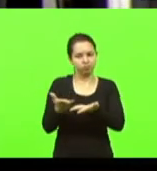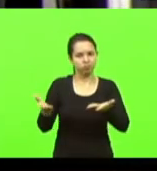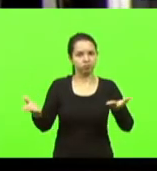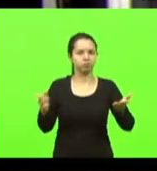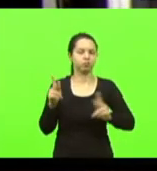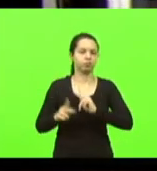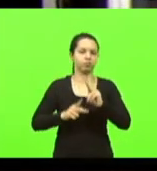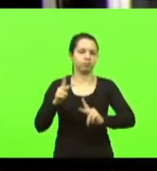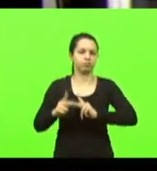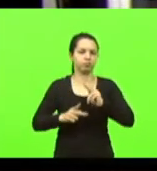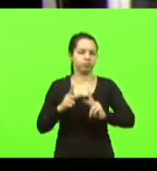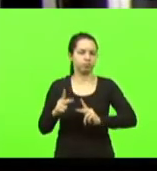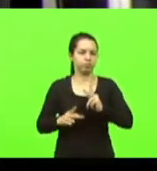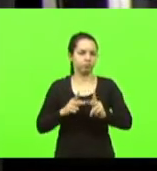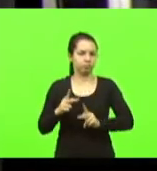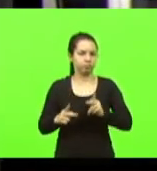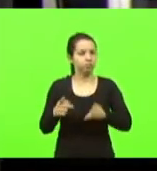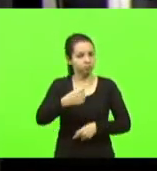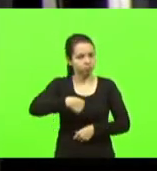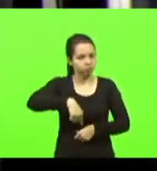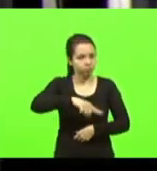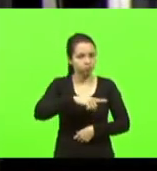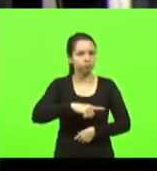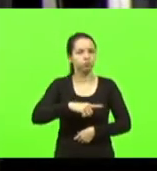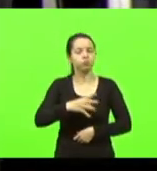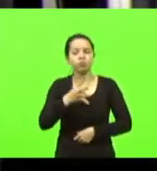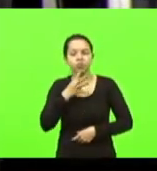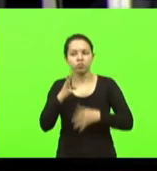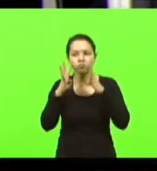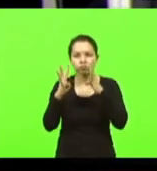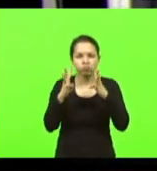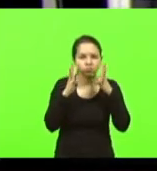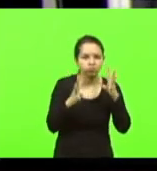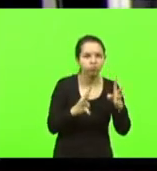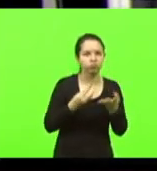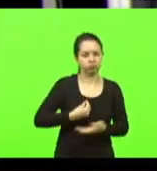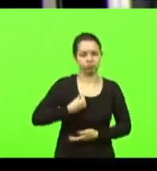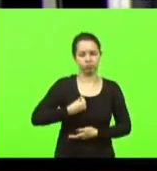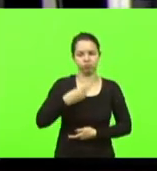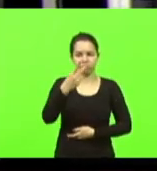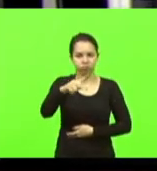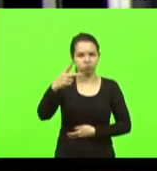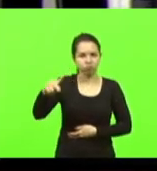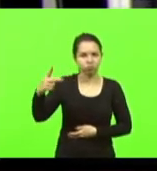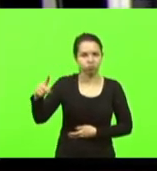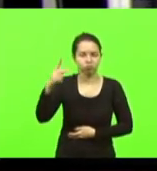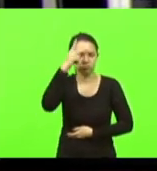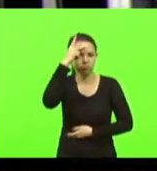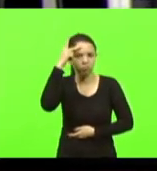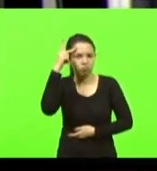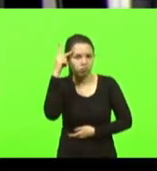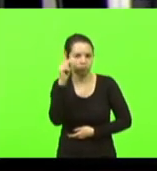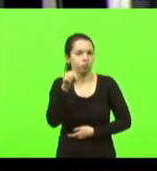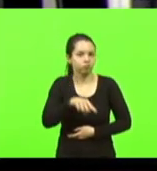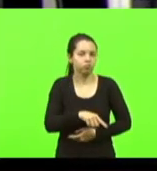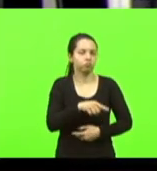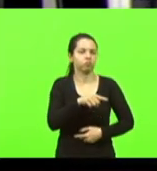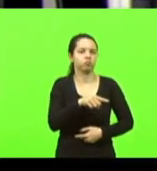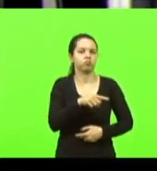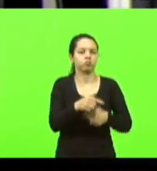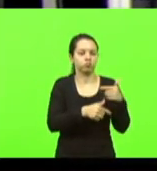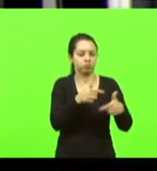e a partir de conhecer e ouvir a realidade das pessoas que no caso específico são os nossos trabalhadores